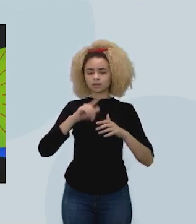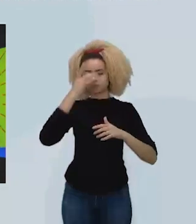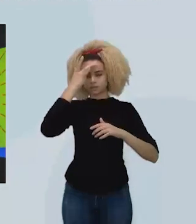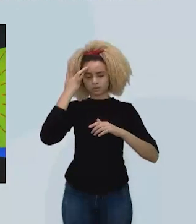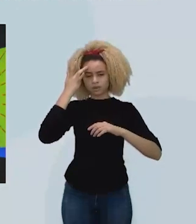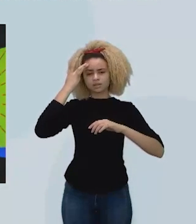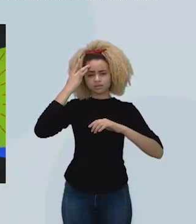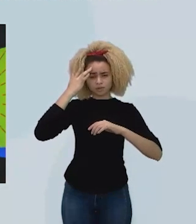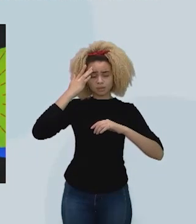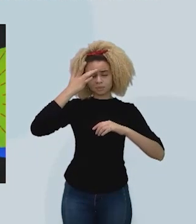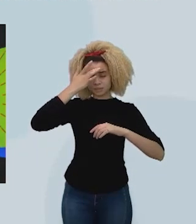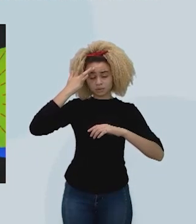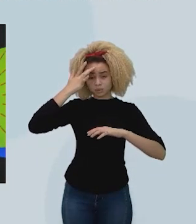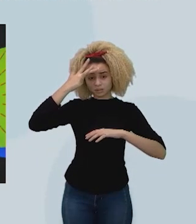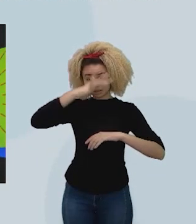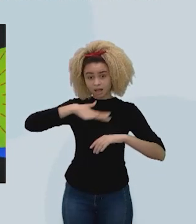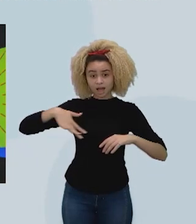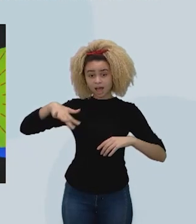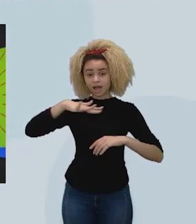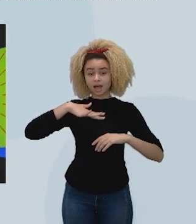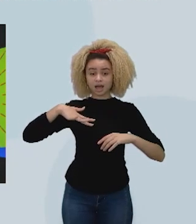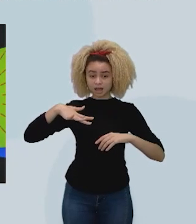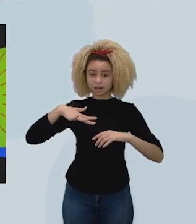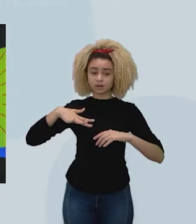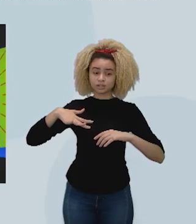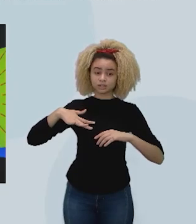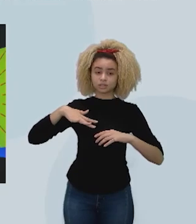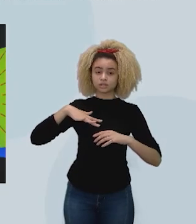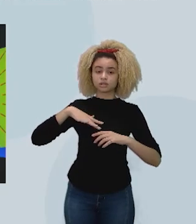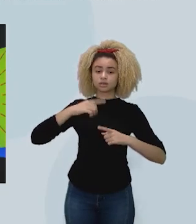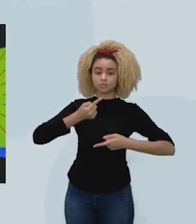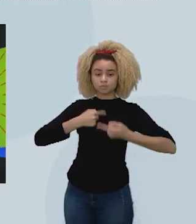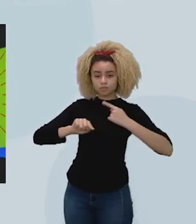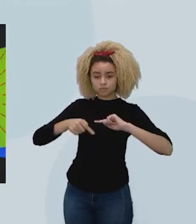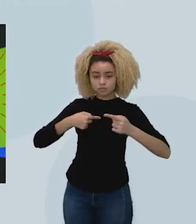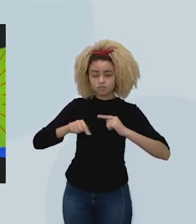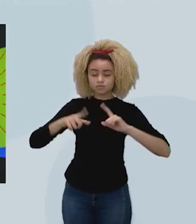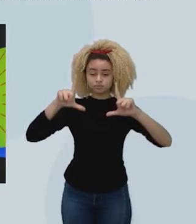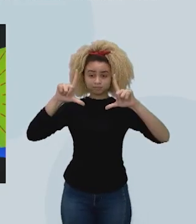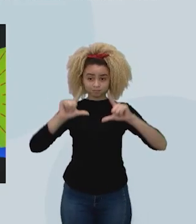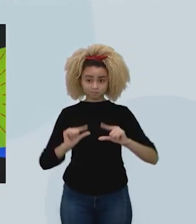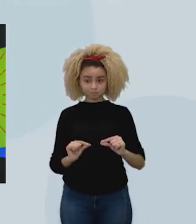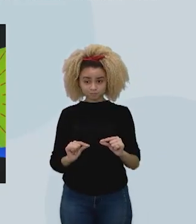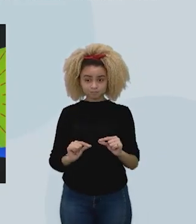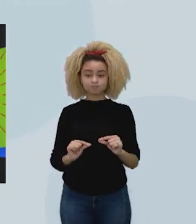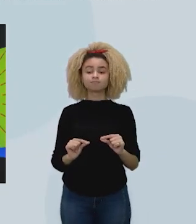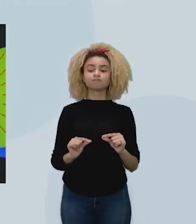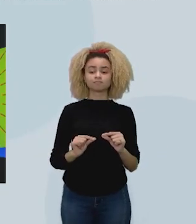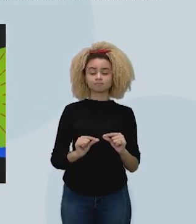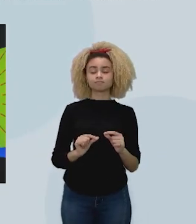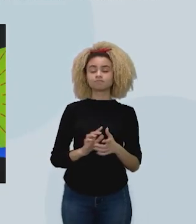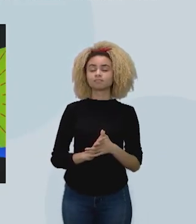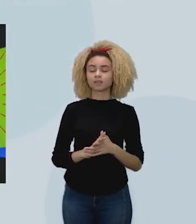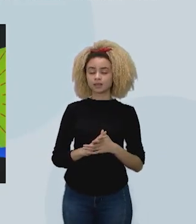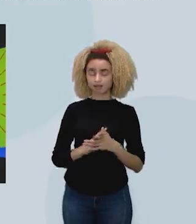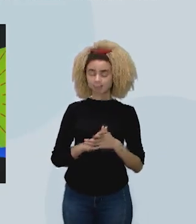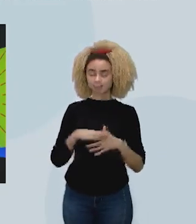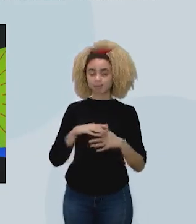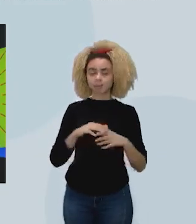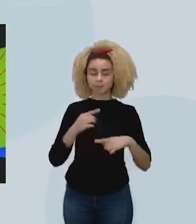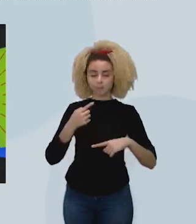assim, as grandes precursoras desse estilo musical, do minimalismo na música, né, dentro da música eletrônica.